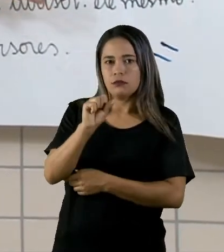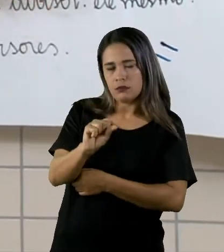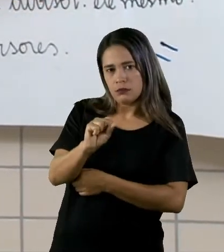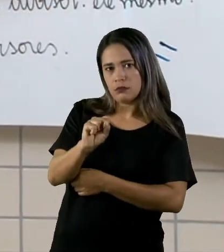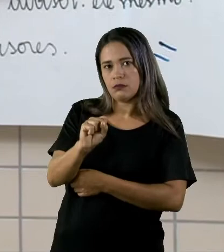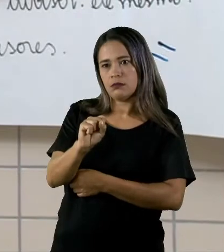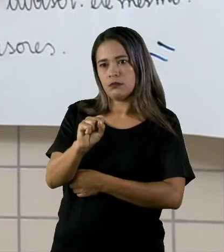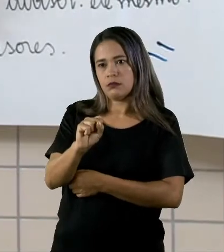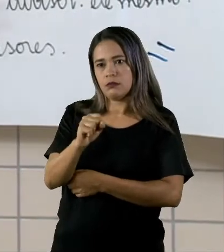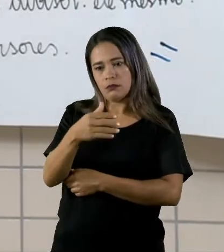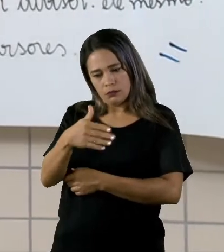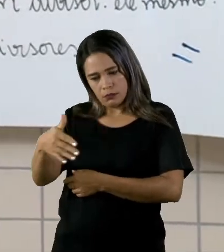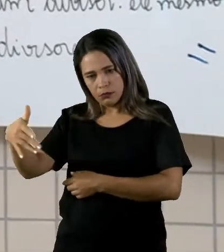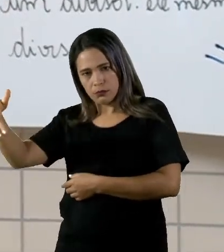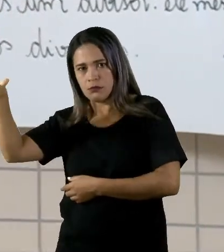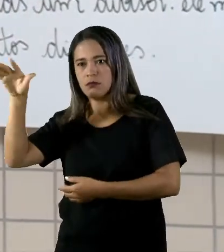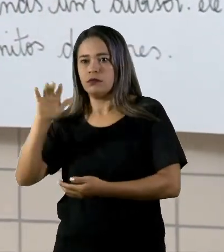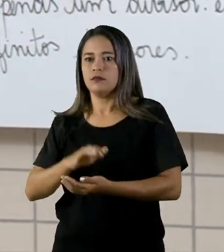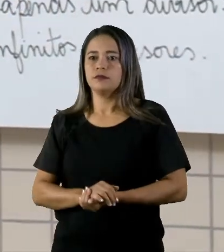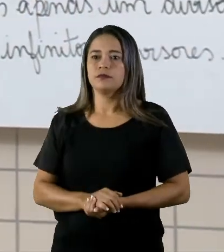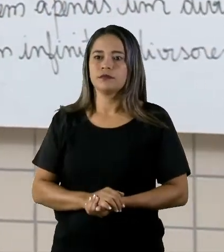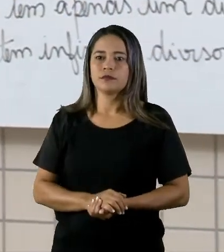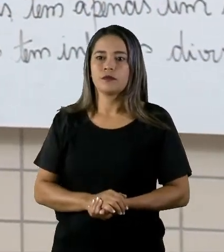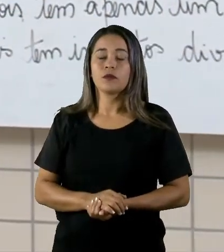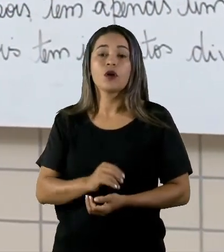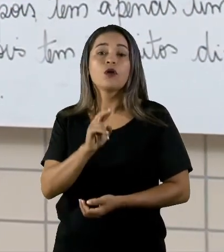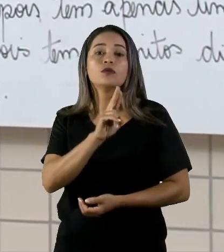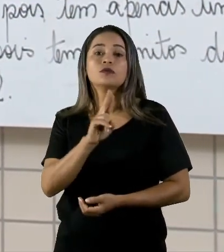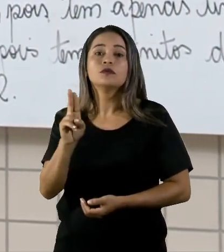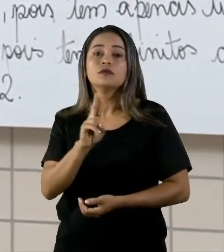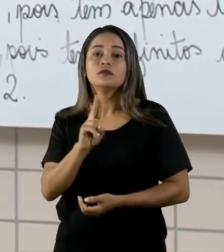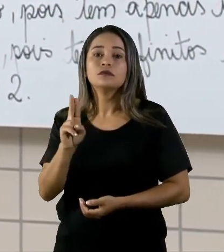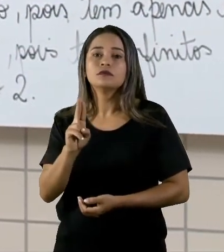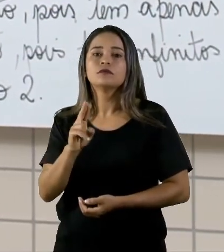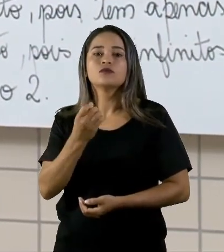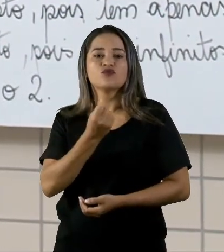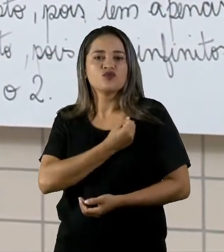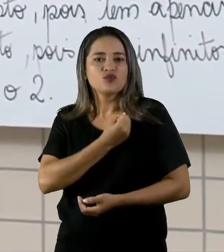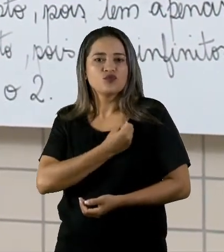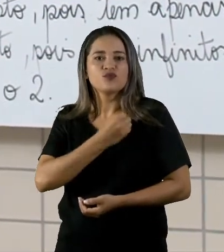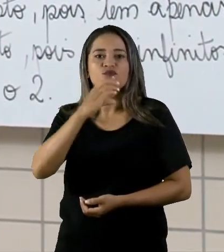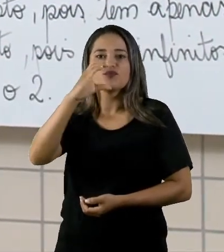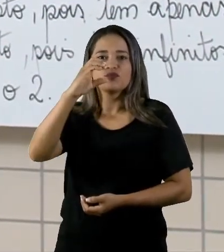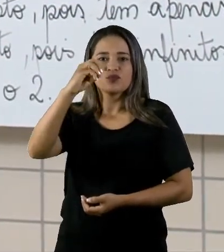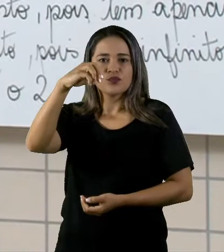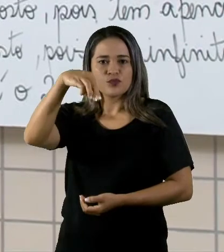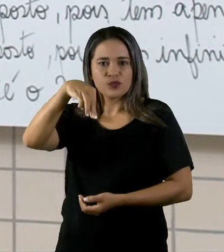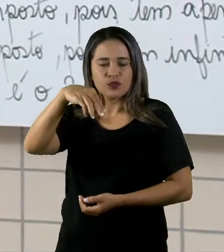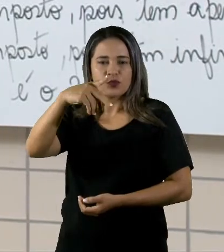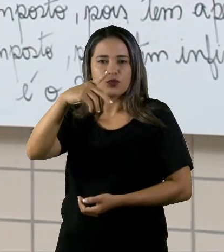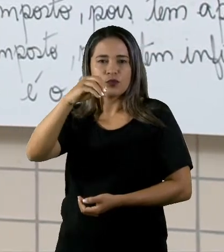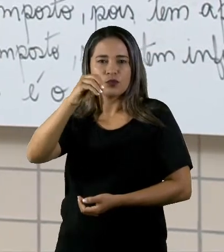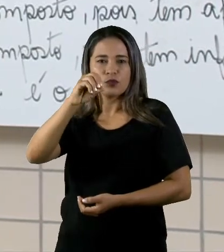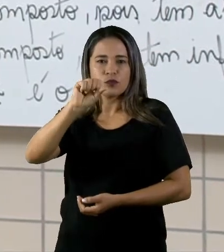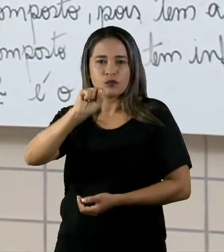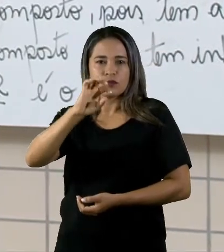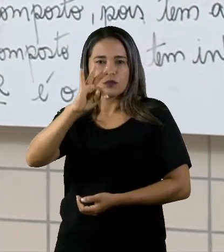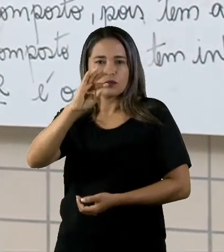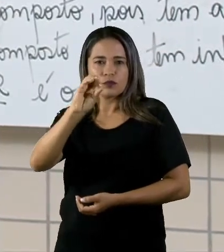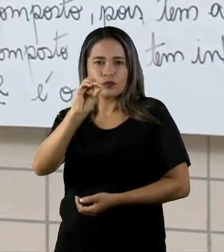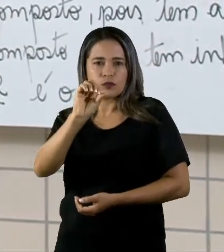8, etc. São chamados de números compostos. O número